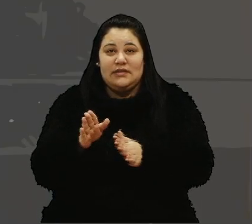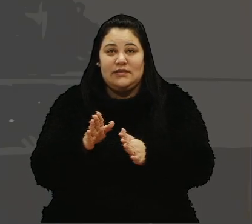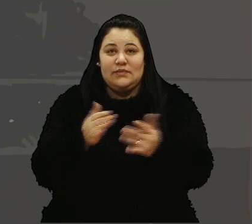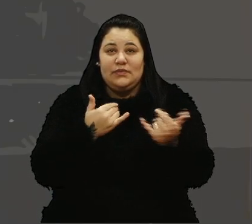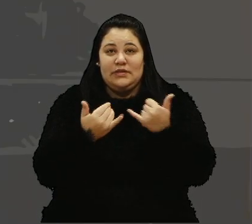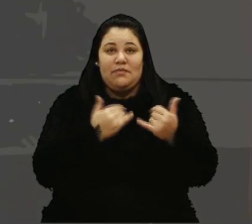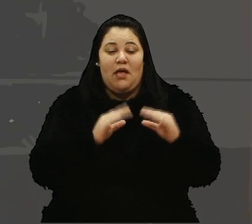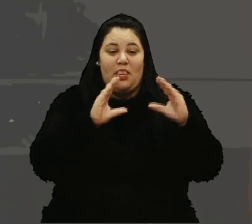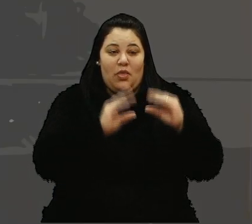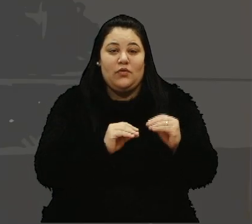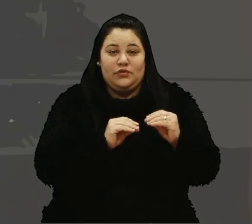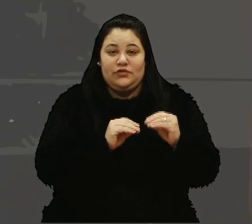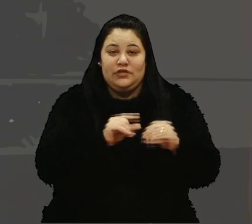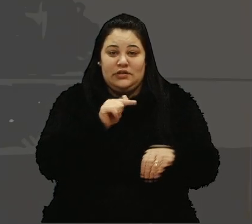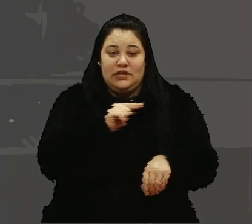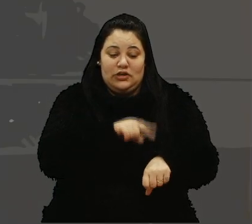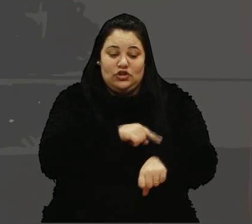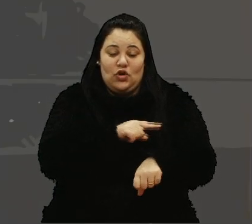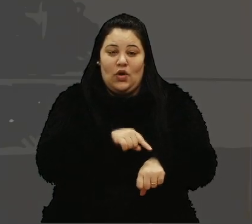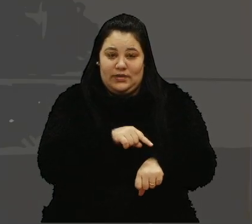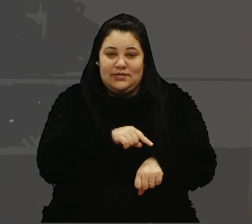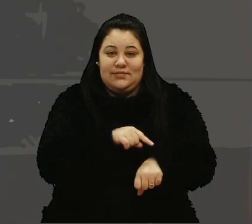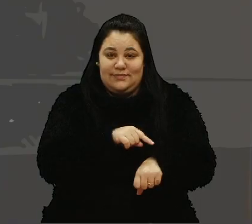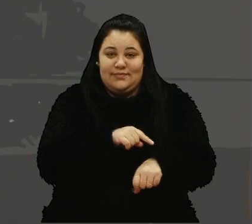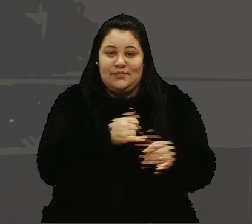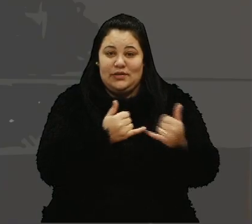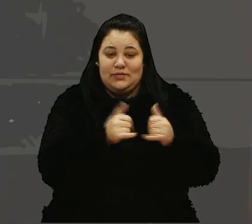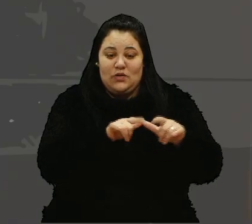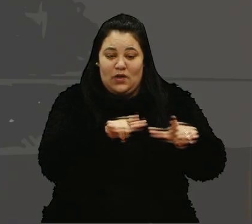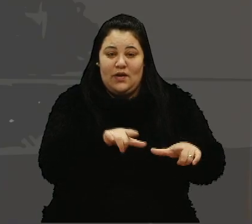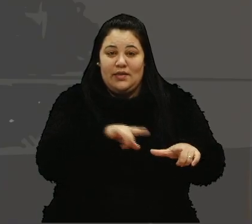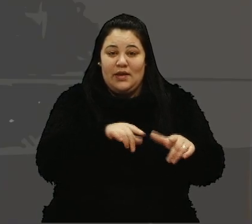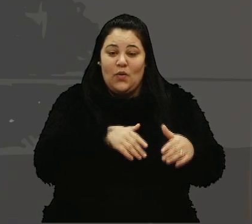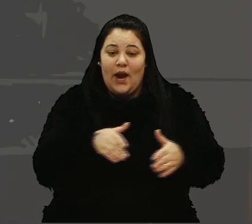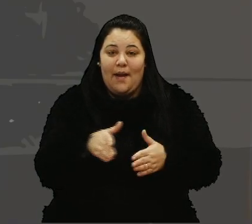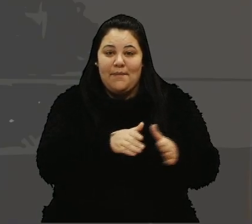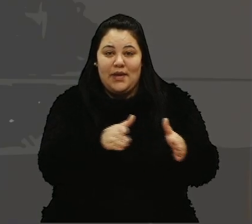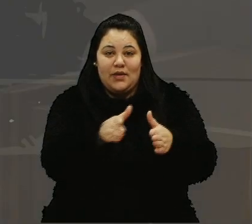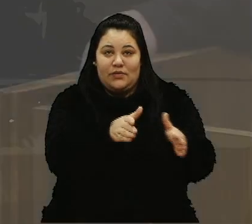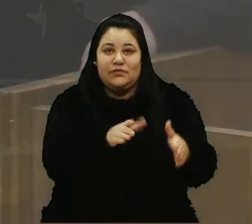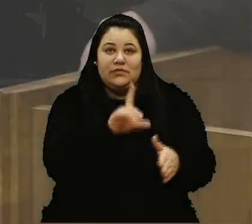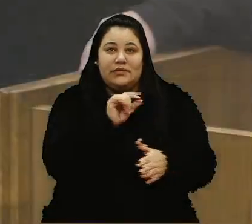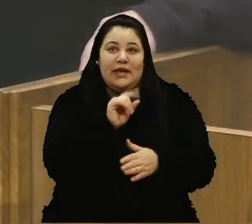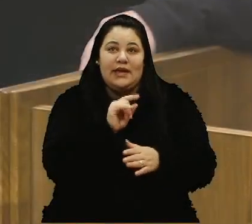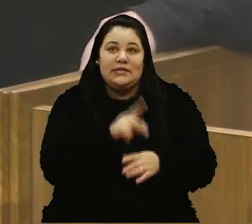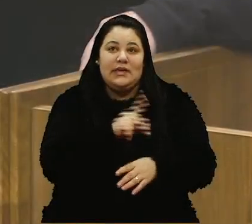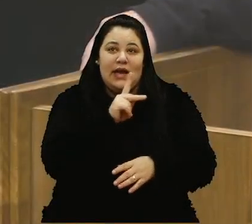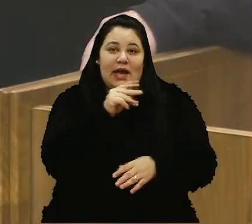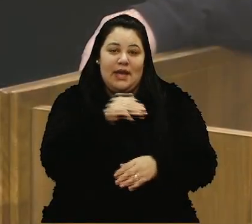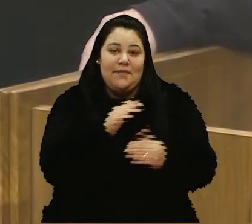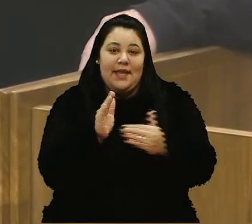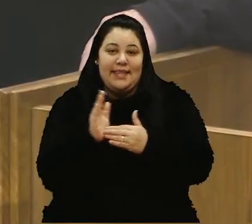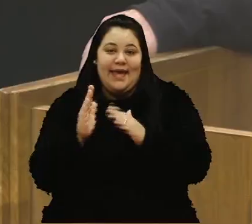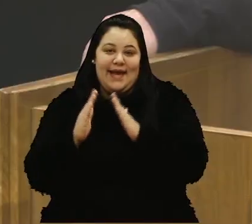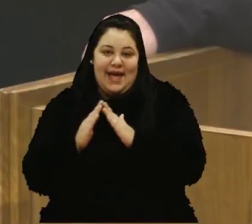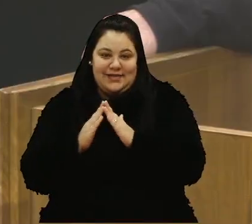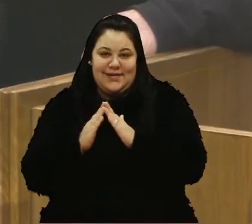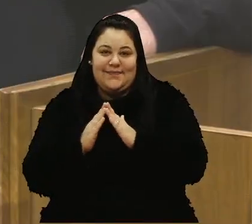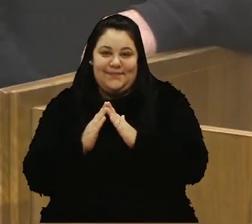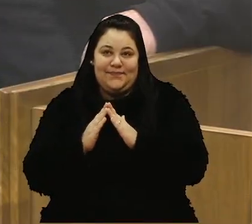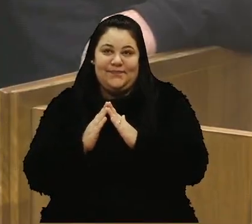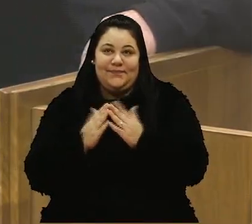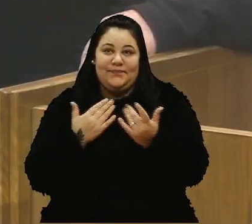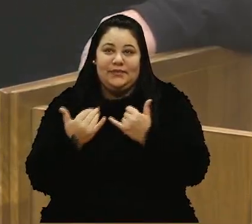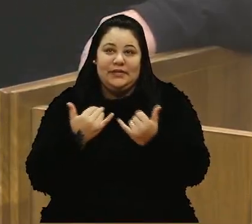à noite, 19 horas na estação. Ele tem um trecho para ir lá de 10 quilômetros até a sua casa, né?